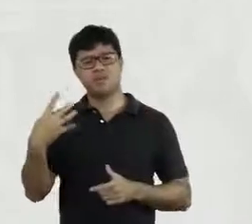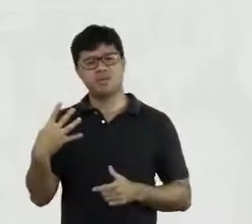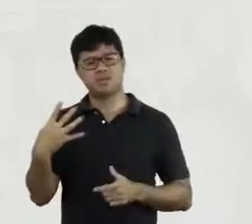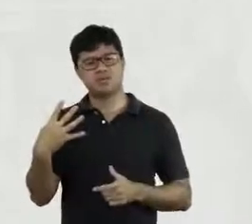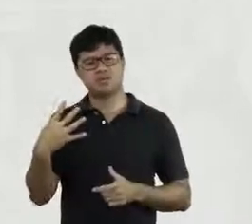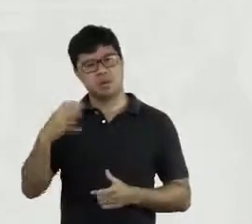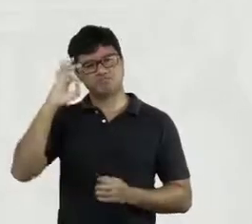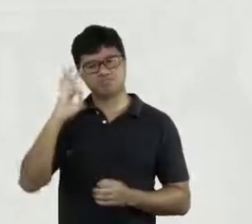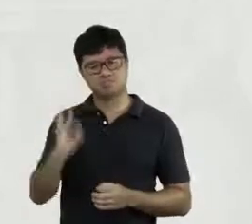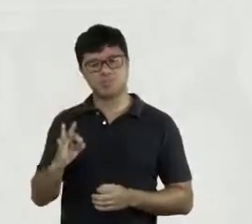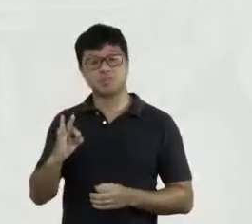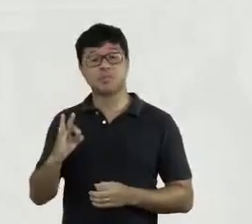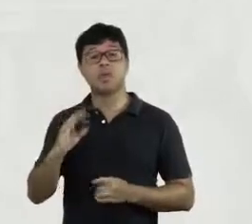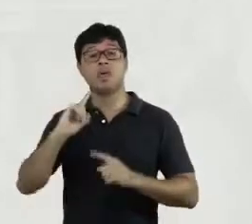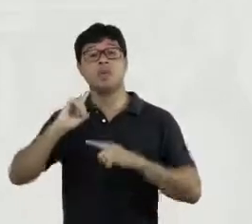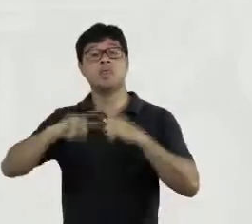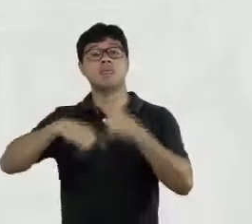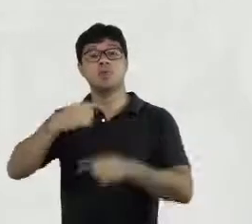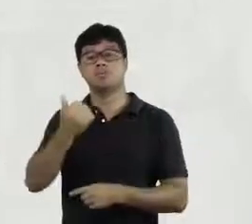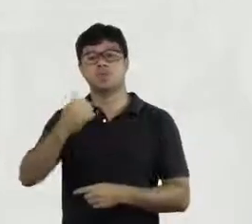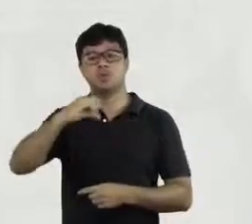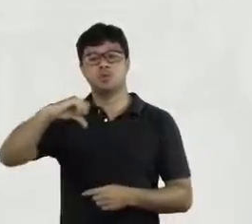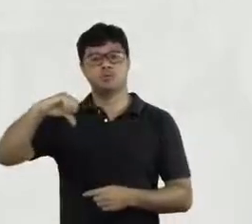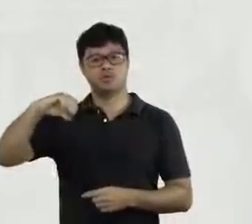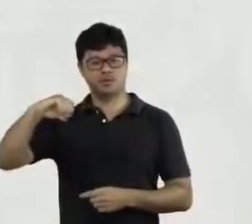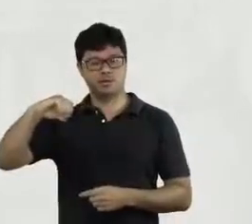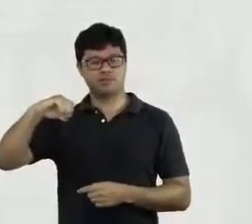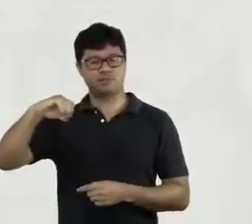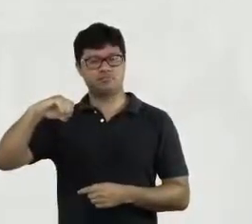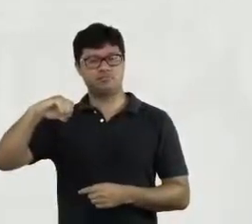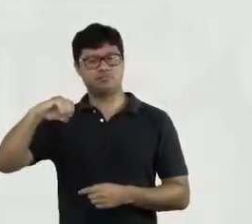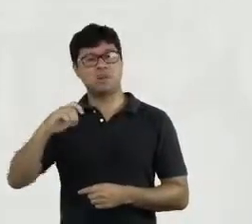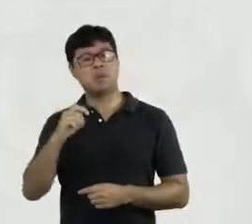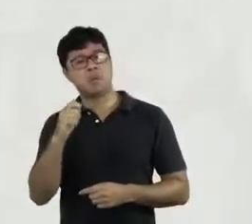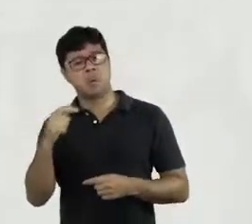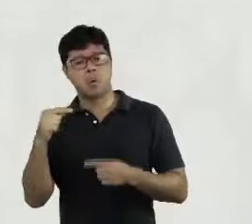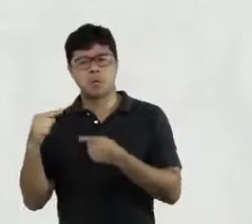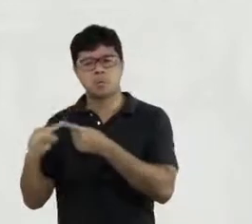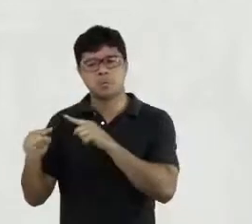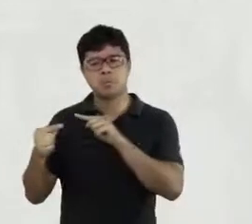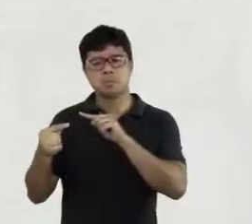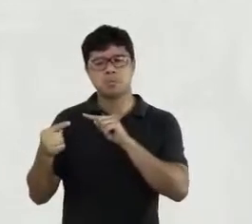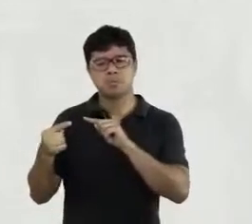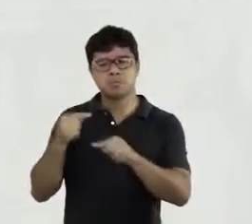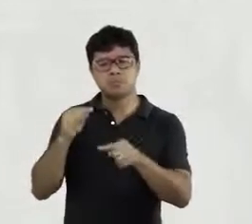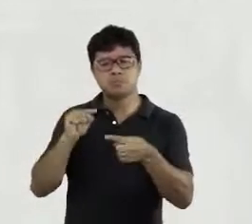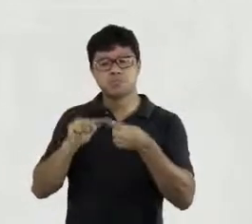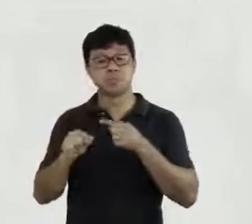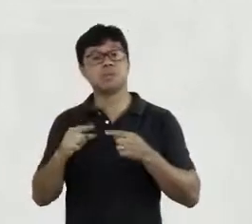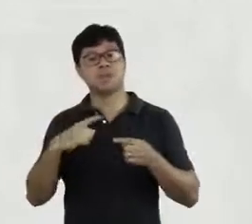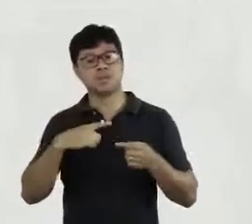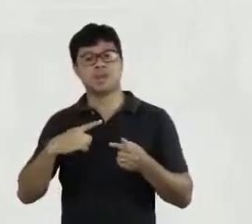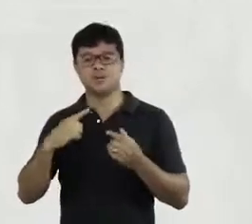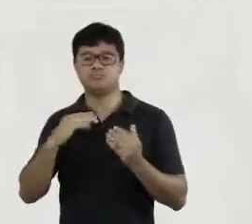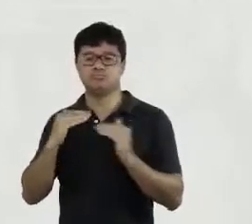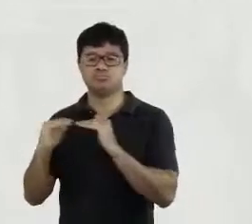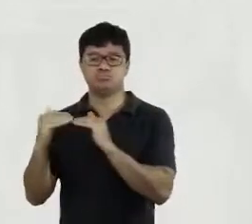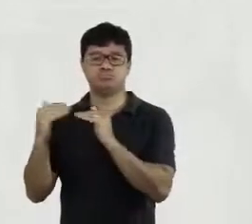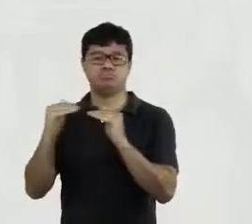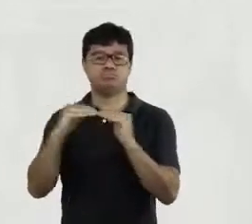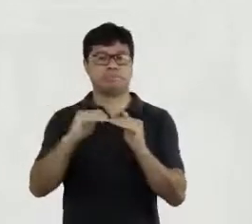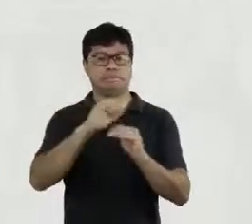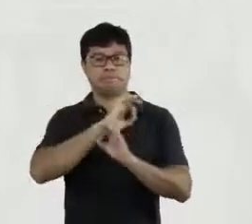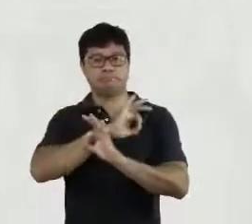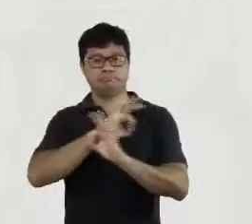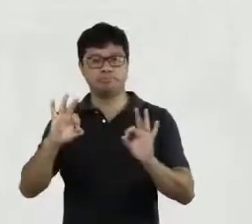para ser exato, surgiu após 1900. Poucas concordavam entre si e muitas discordavam